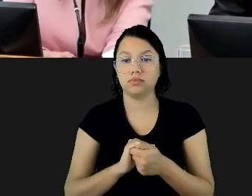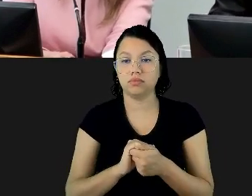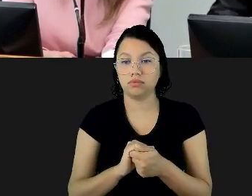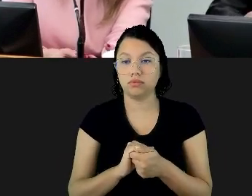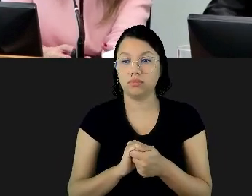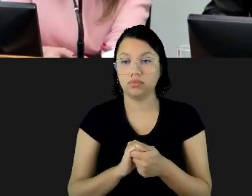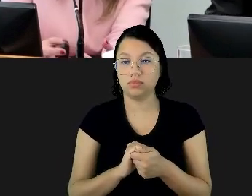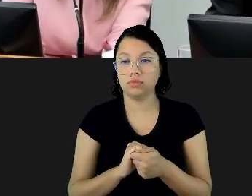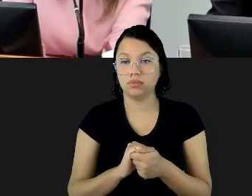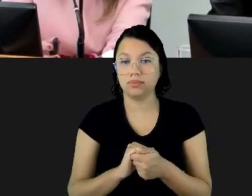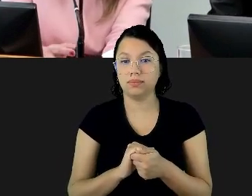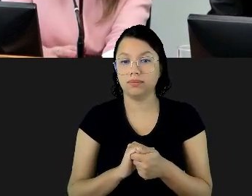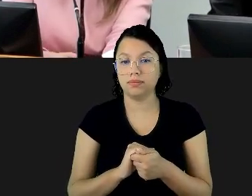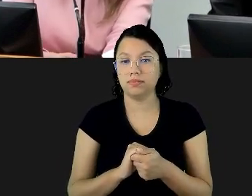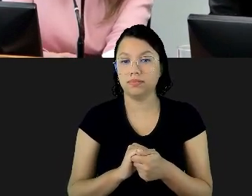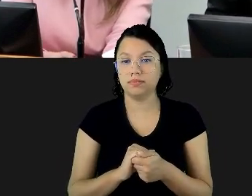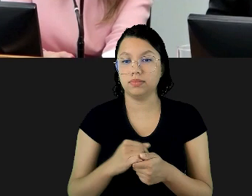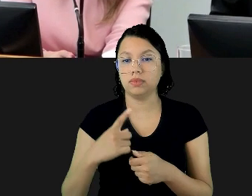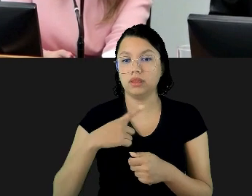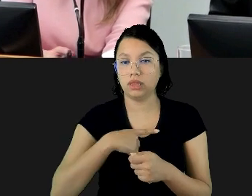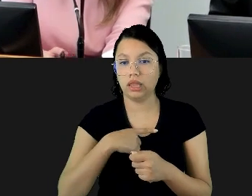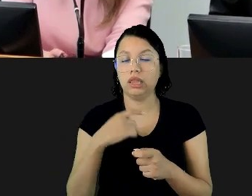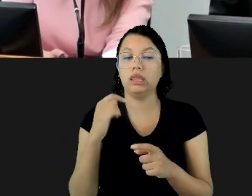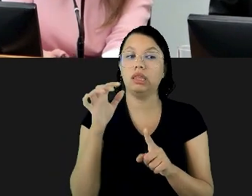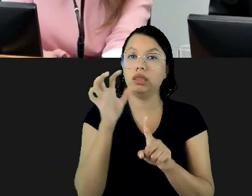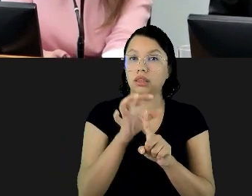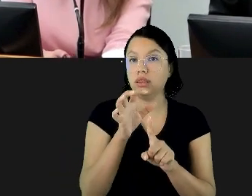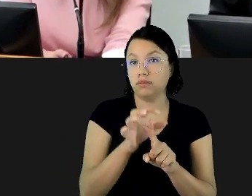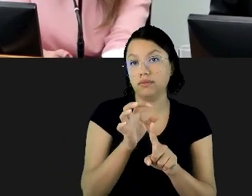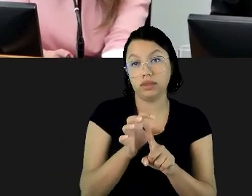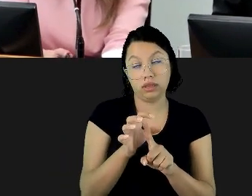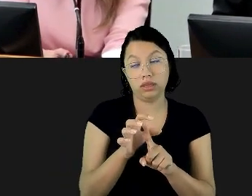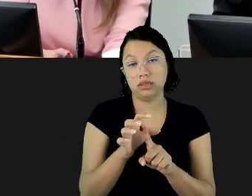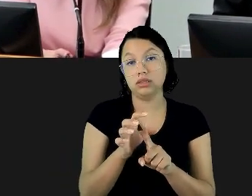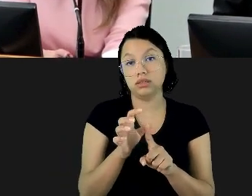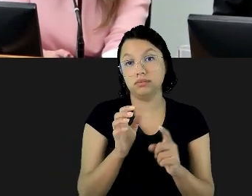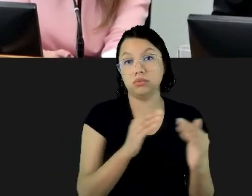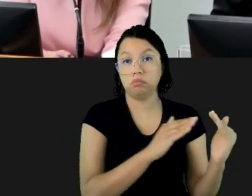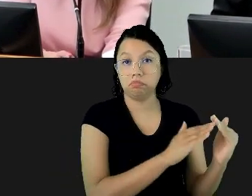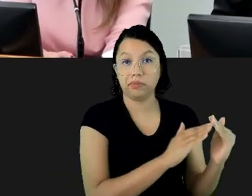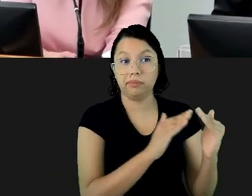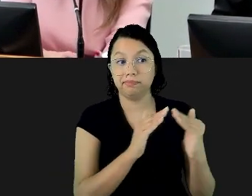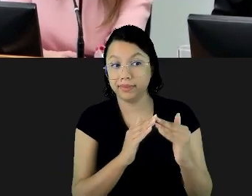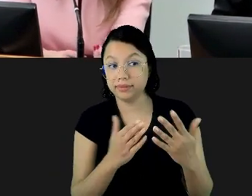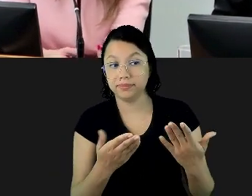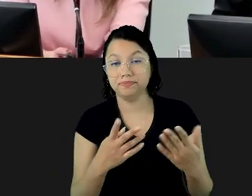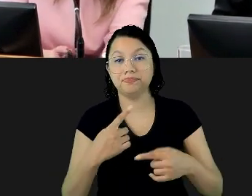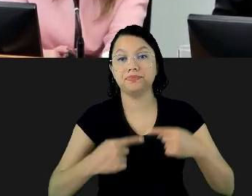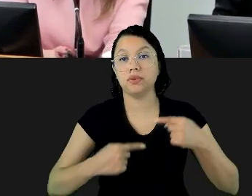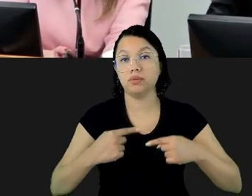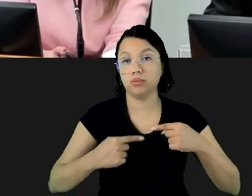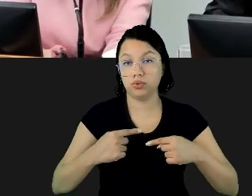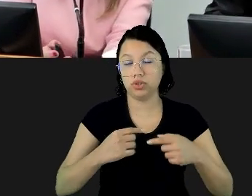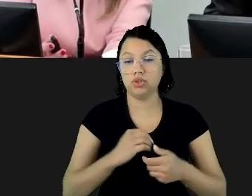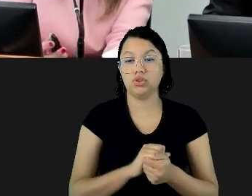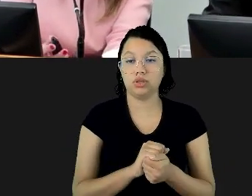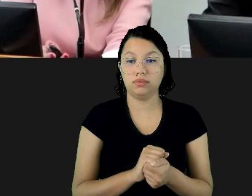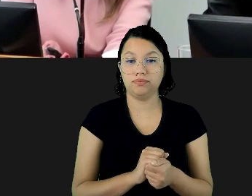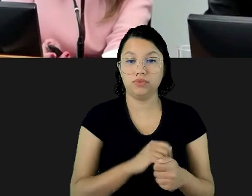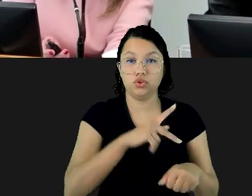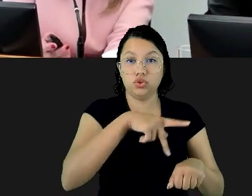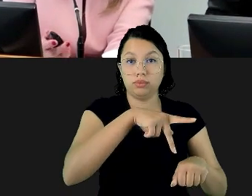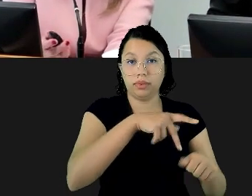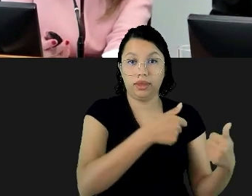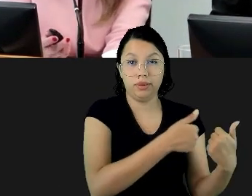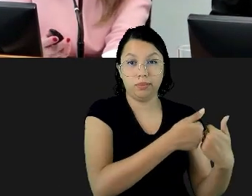no corredor, né, no vizinho, as políticas transfronteiriças, as práticas administrativas